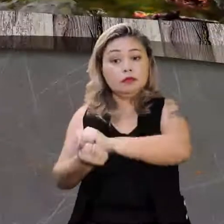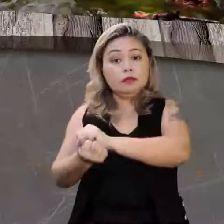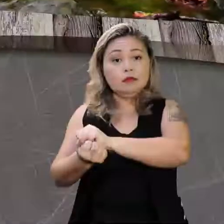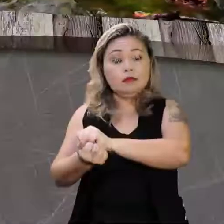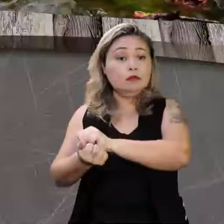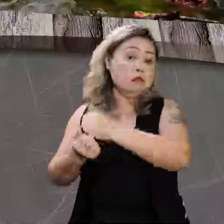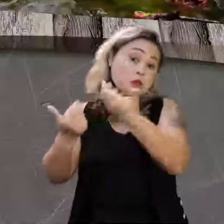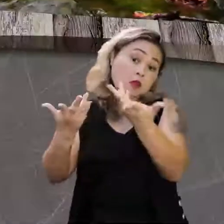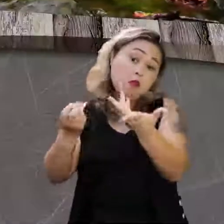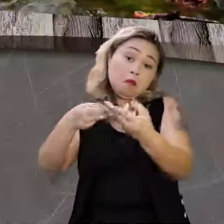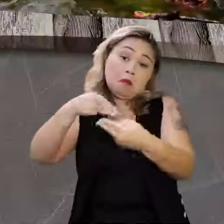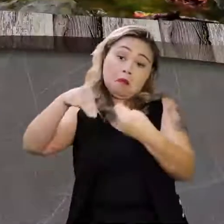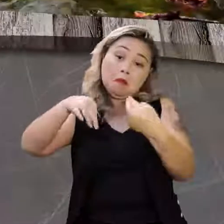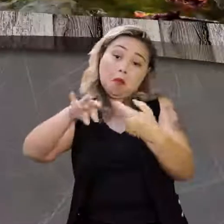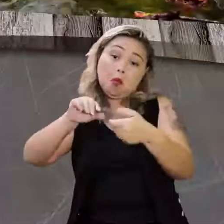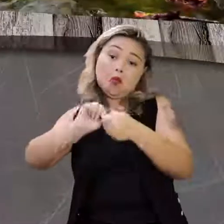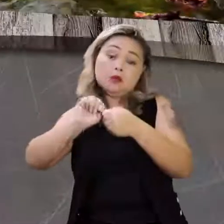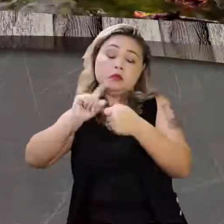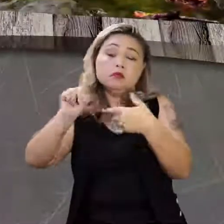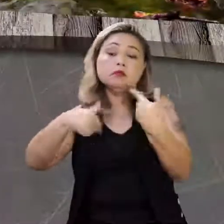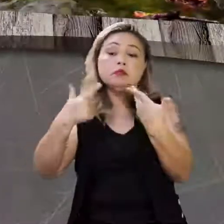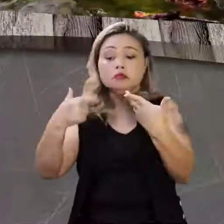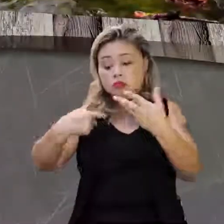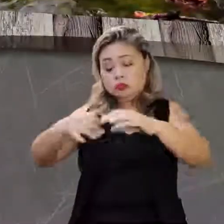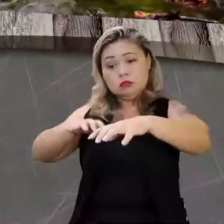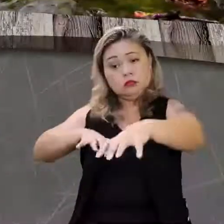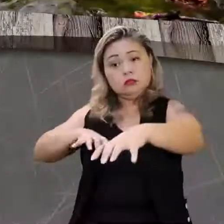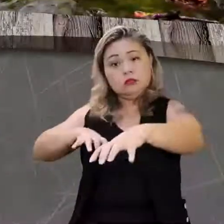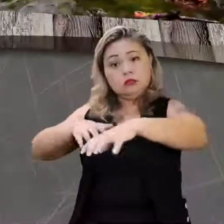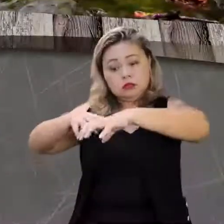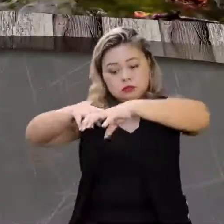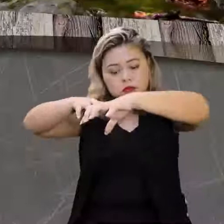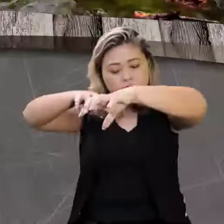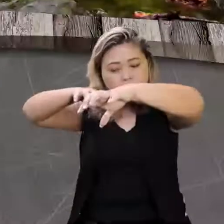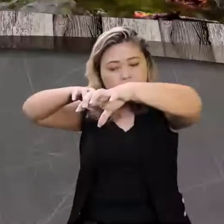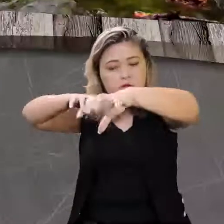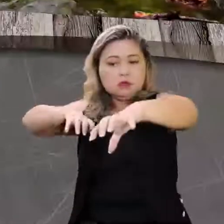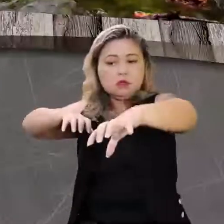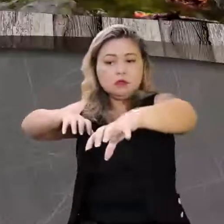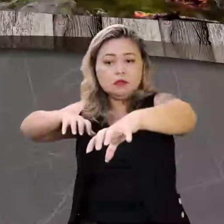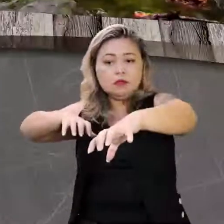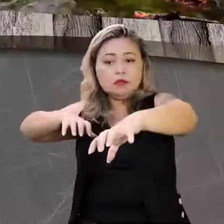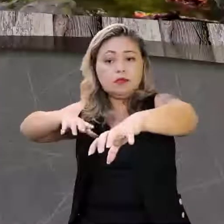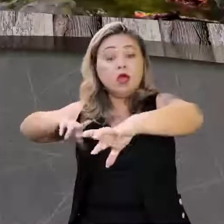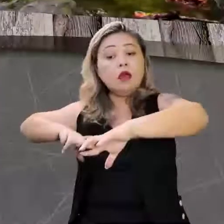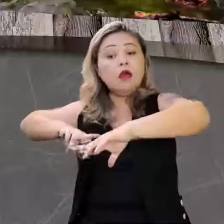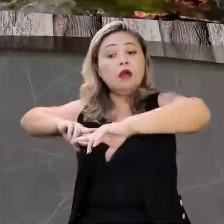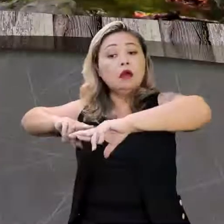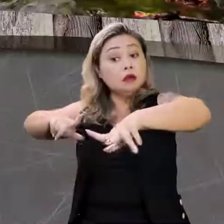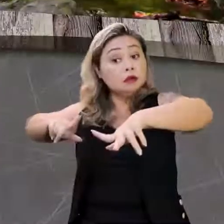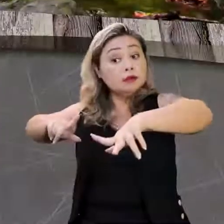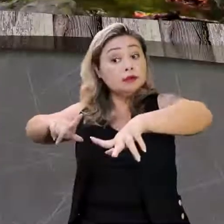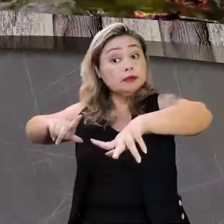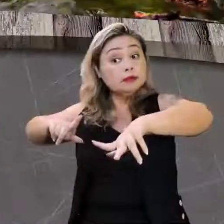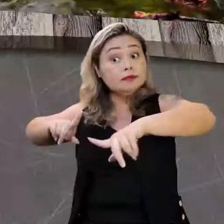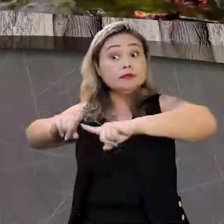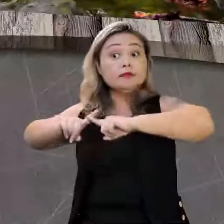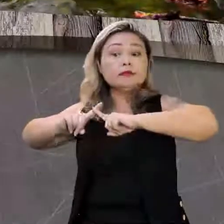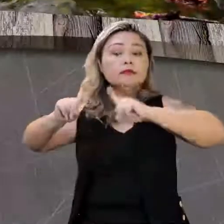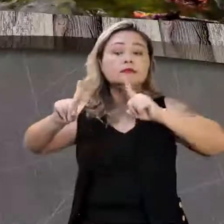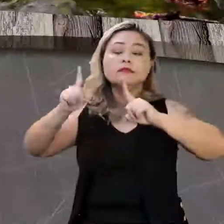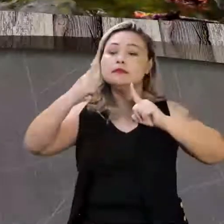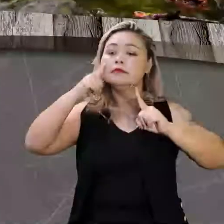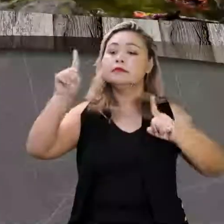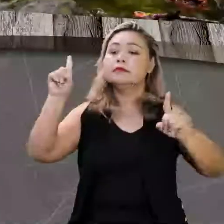adaptativas, podem ser mutacionais, que vão fazer com que essas populações se distinguam muito uma da outra, sejam diferentes umas das outras. Mas olha